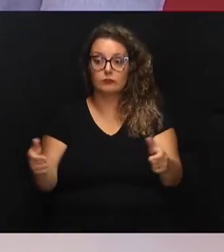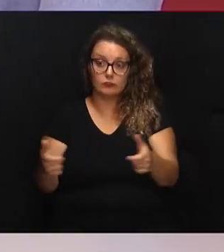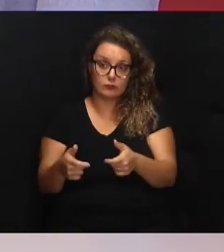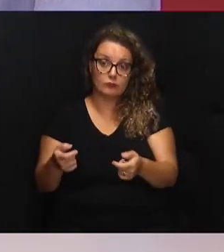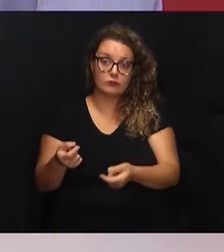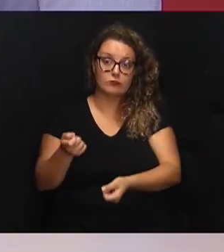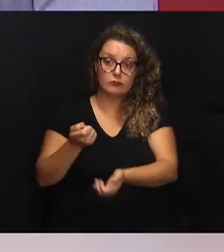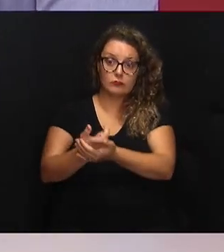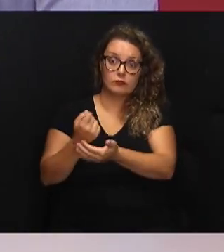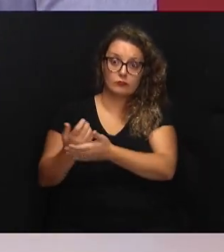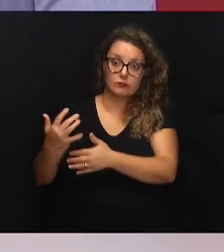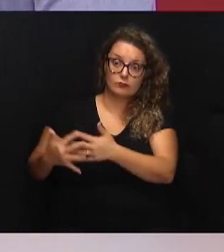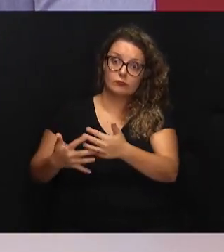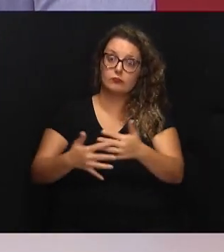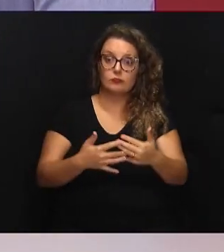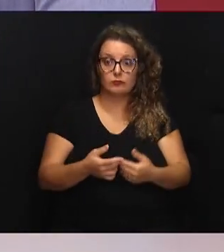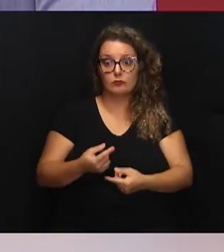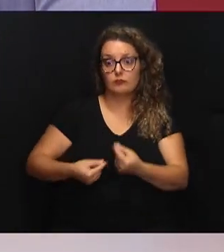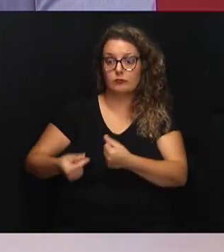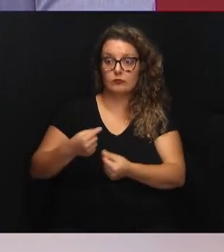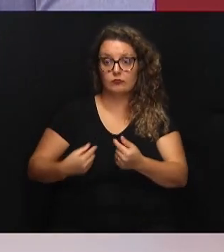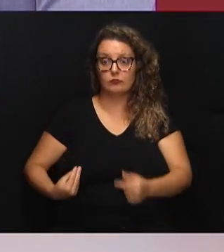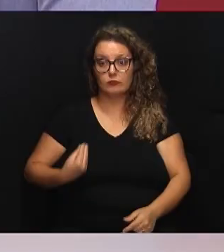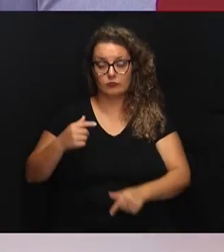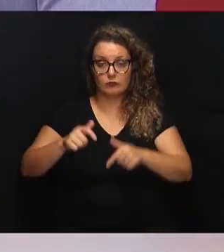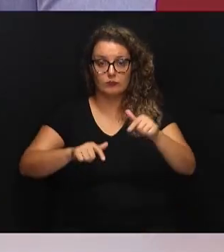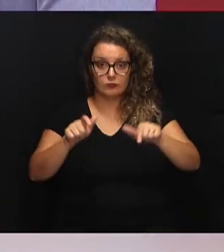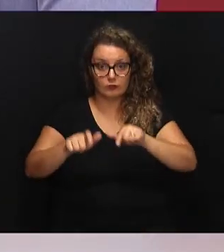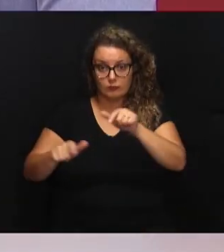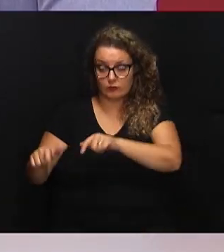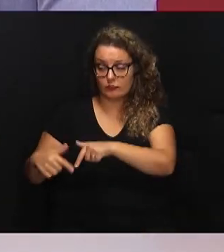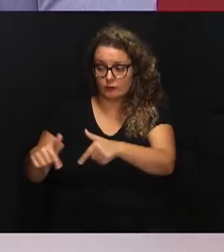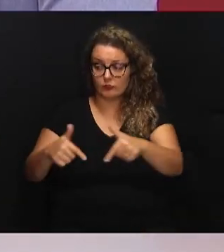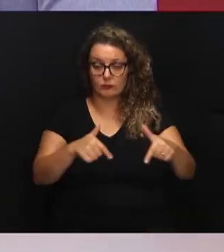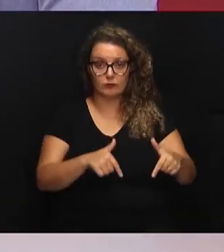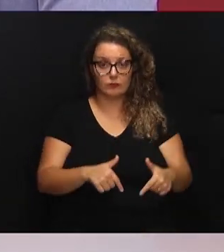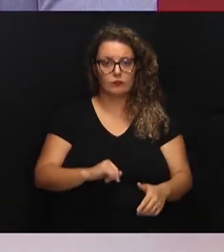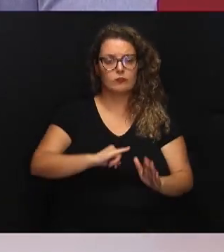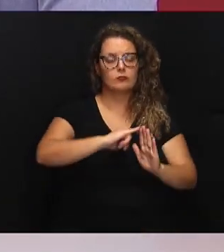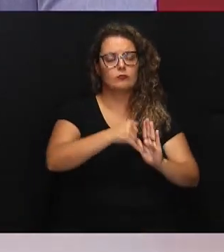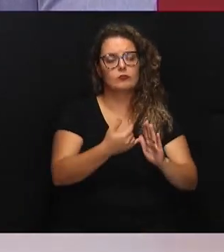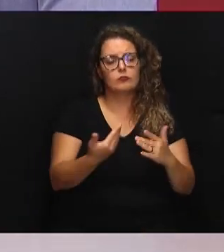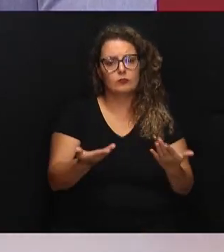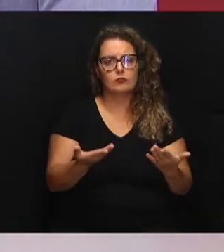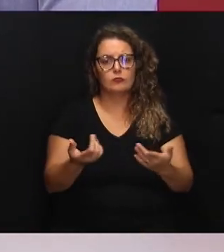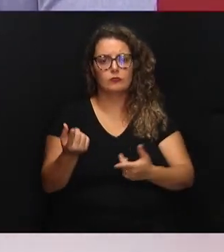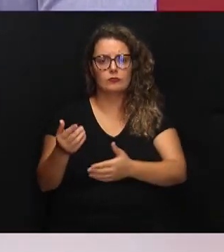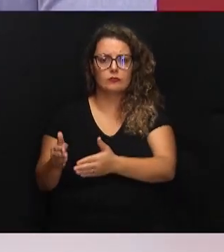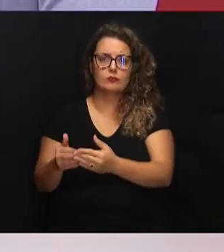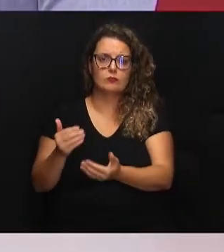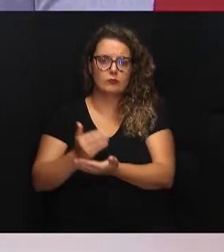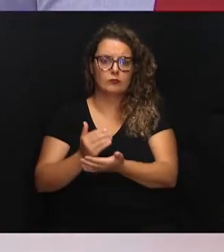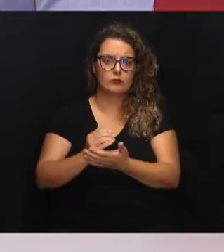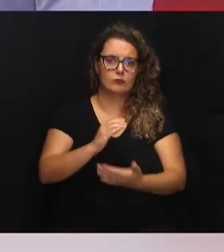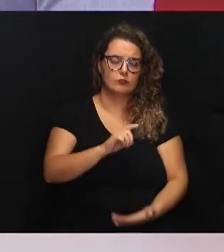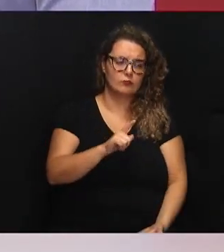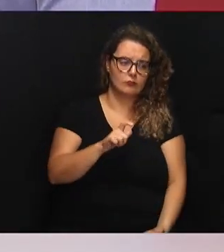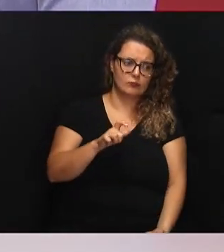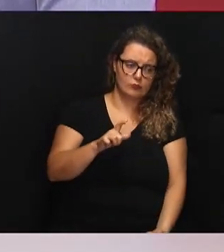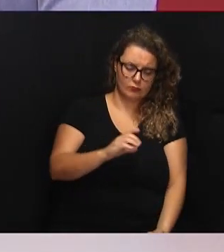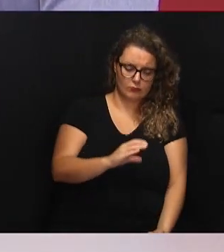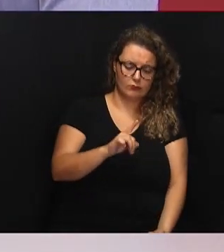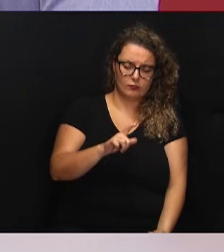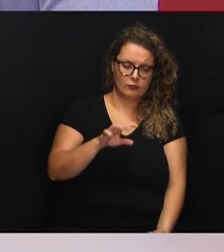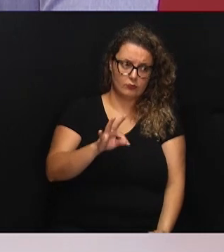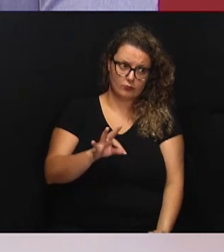ou atrapalhando demais a vida financeira do trabalhador. Falando dos juros, né? Quais são os juros do empréstimo consignado CLT? Eu acho que essa é uma das